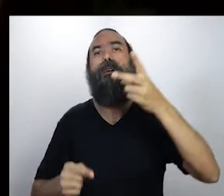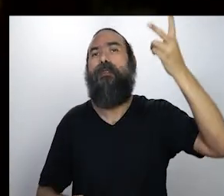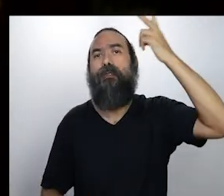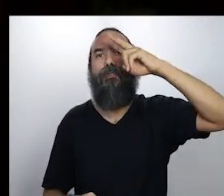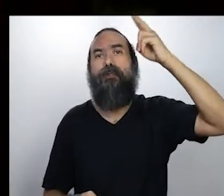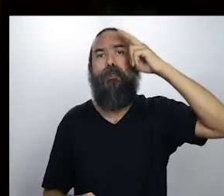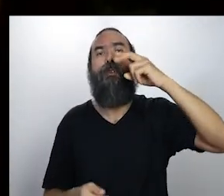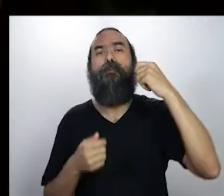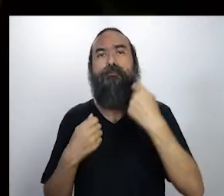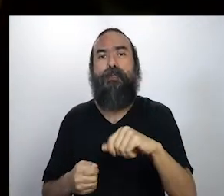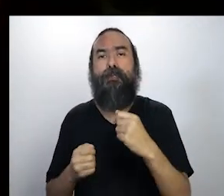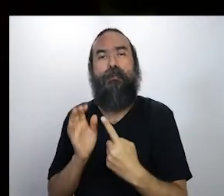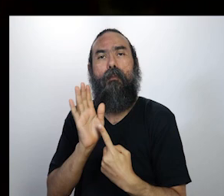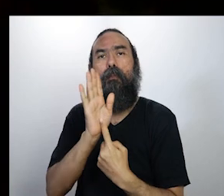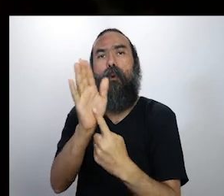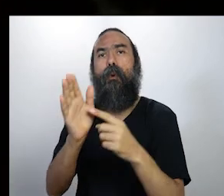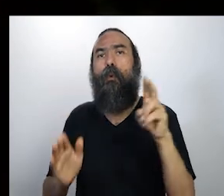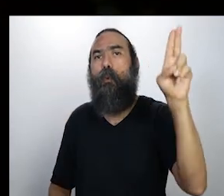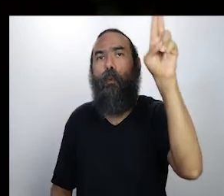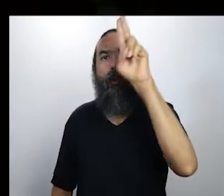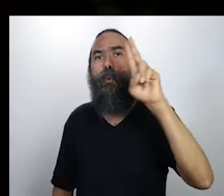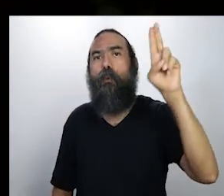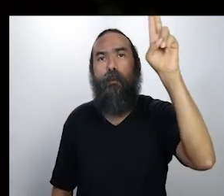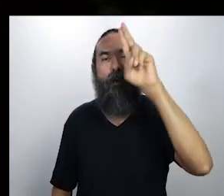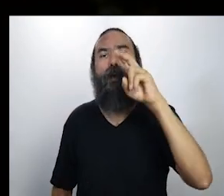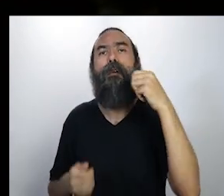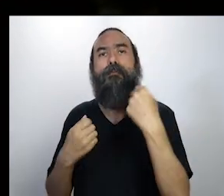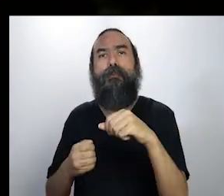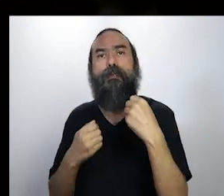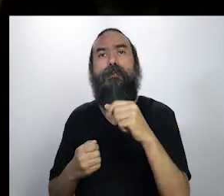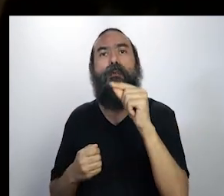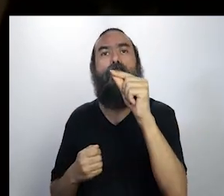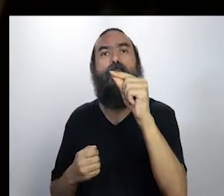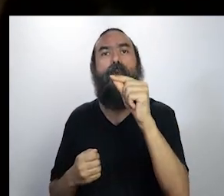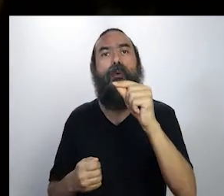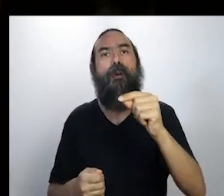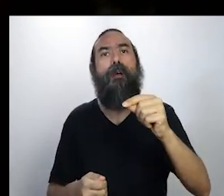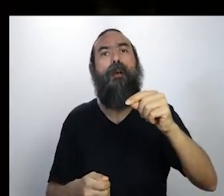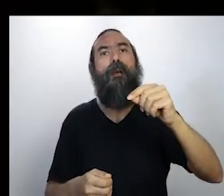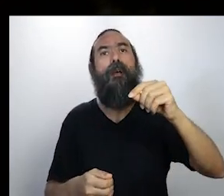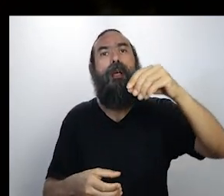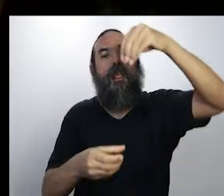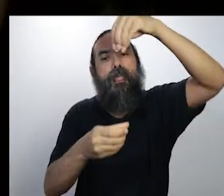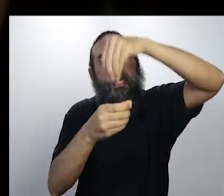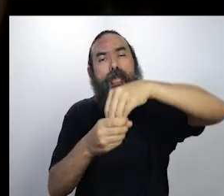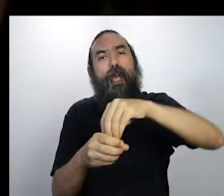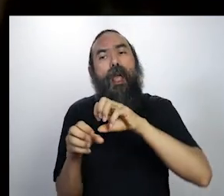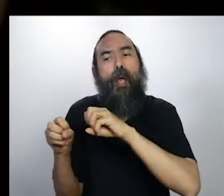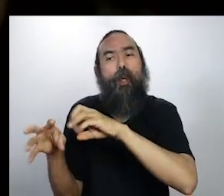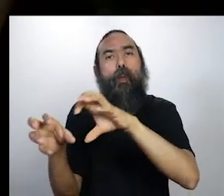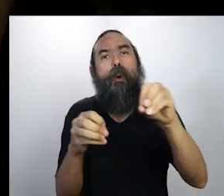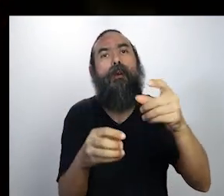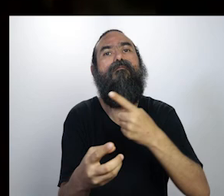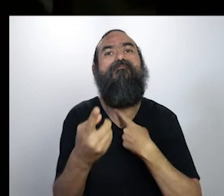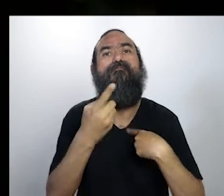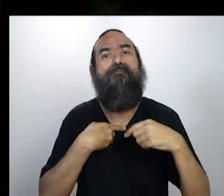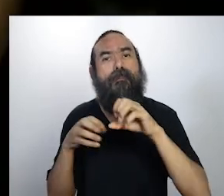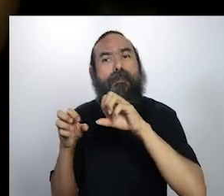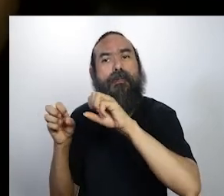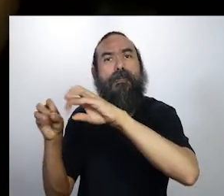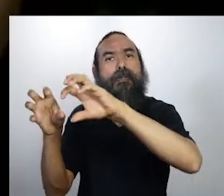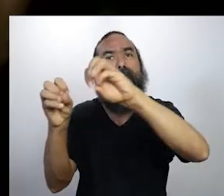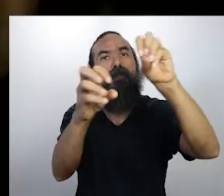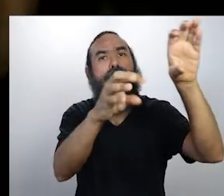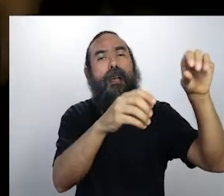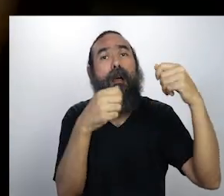históricas para dentro das universidades, para dentro dos espaços educacionais. Construir, né? Destruir.